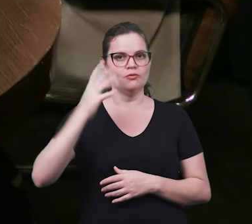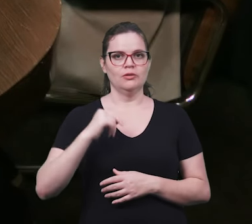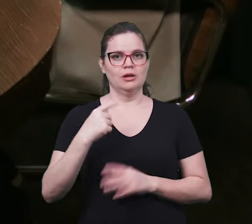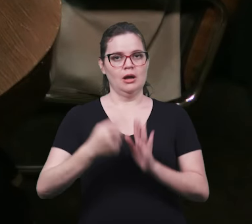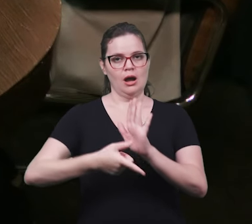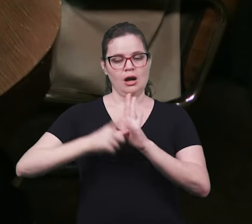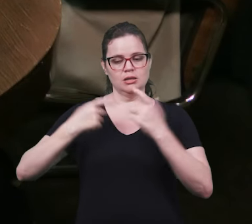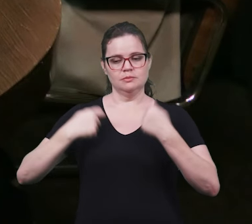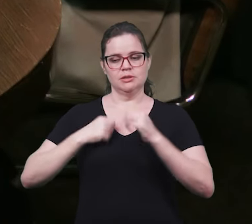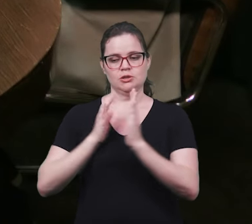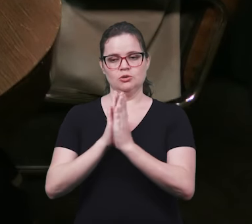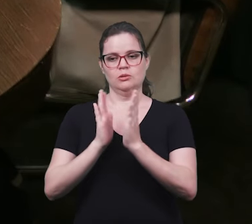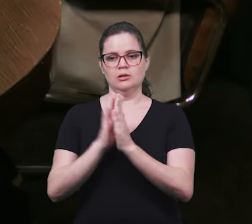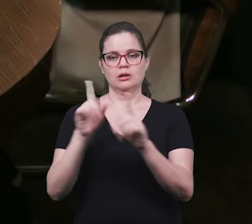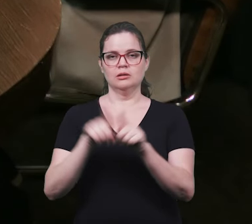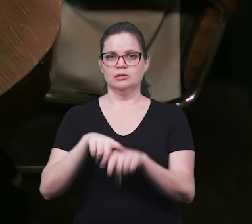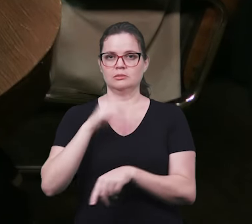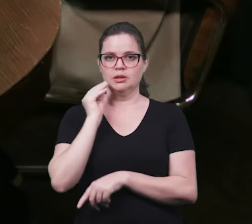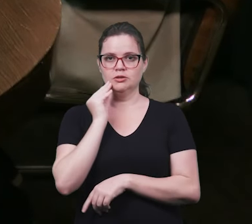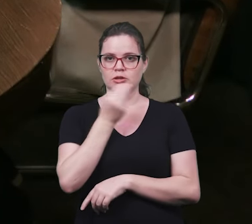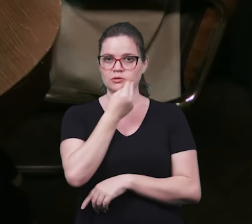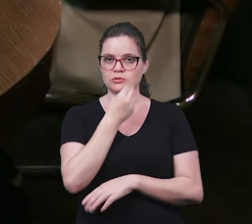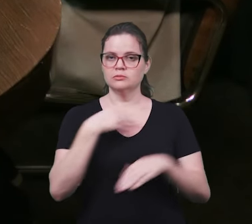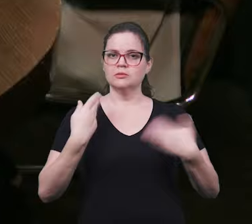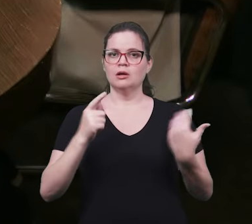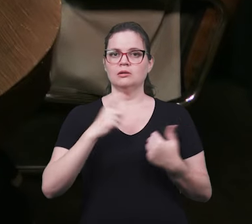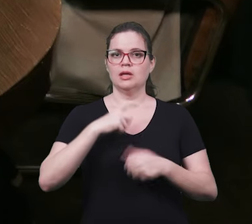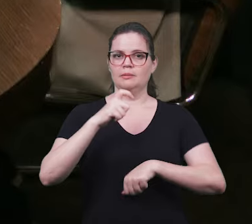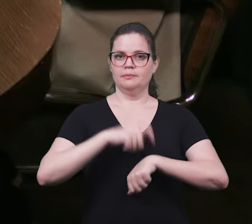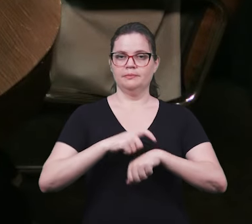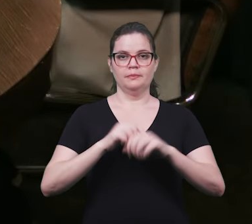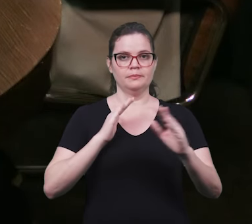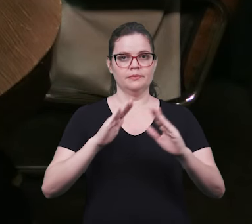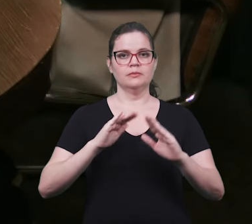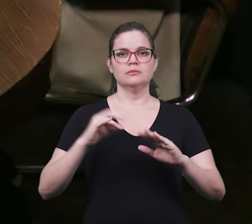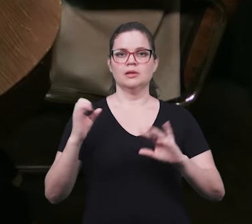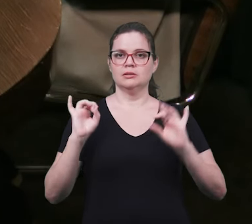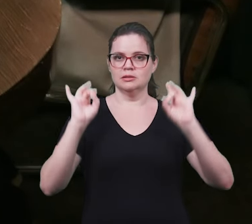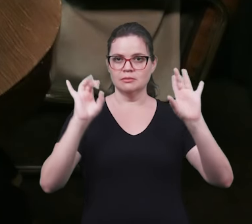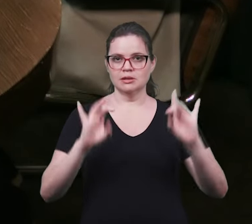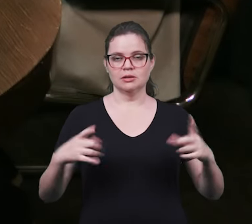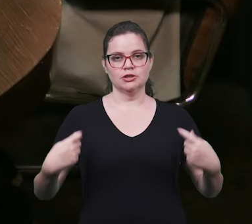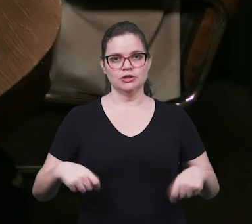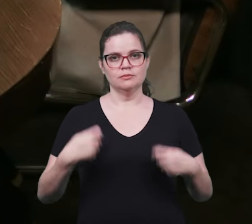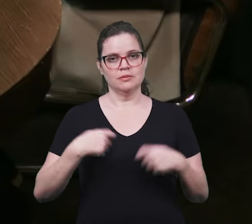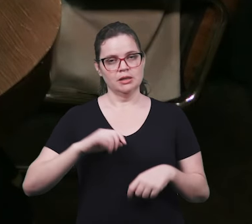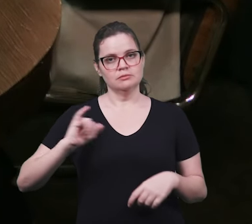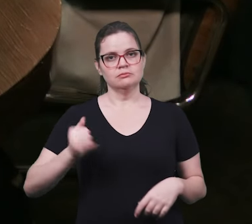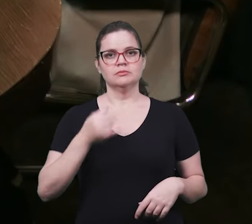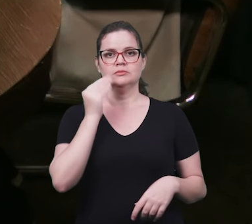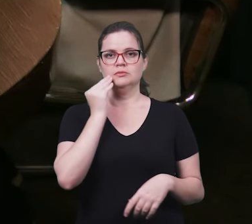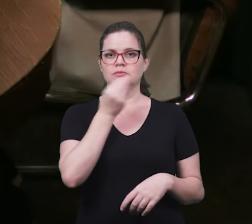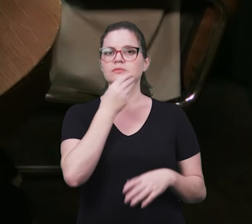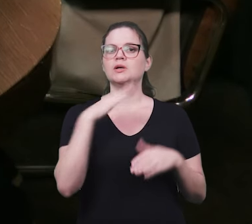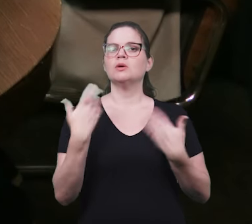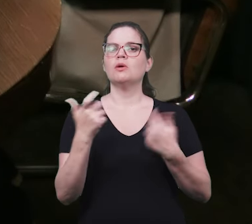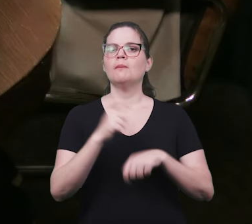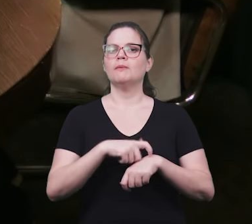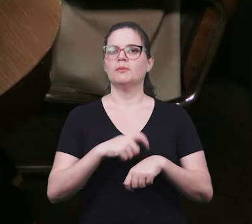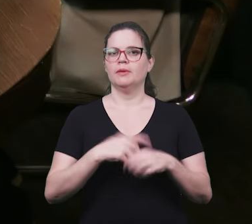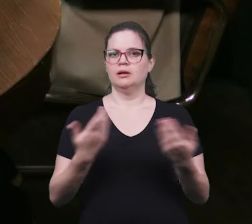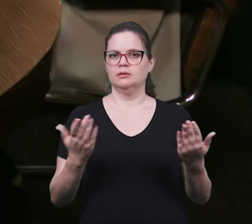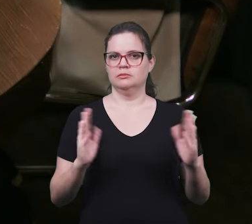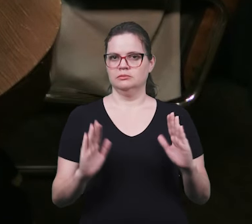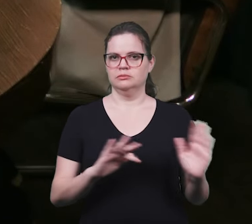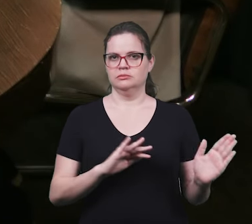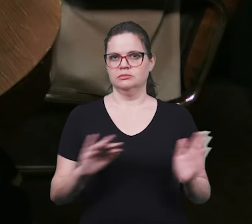oração e jejum. Então, tem momentos específicos que nós precisamos lançar mão do jejum. Que momentos são esses? Primeiro, aquilo